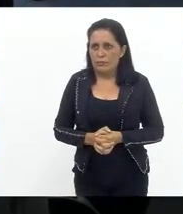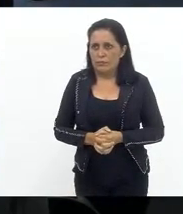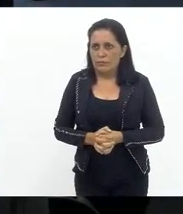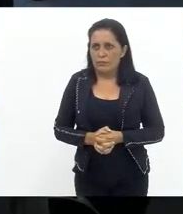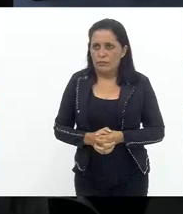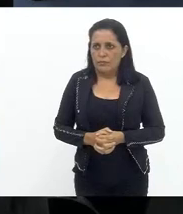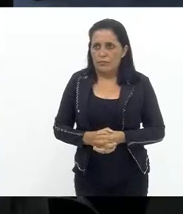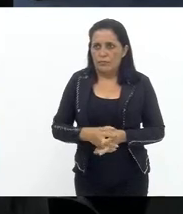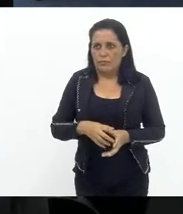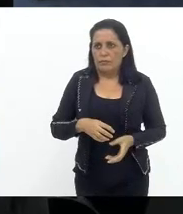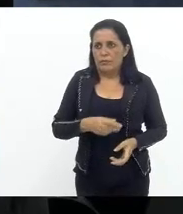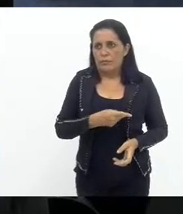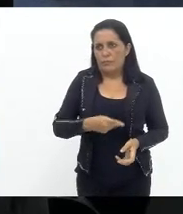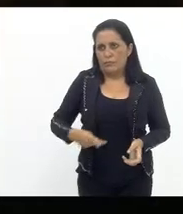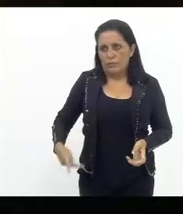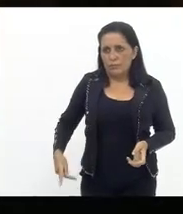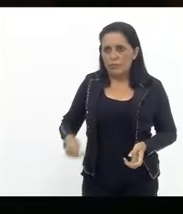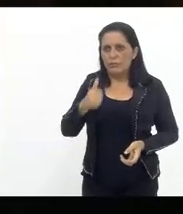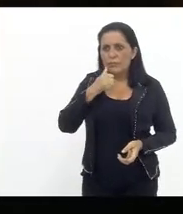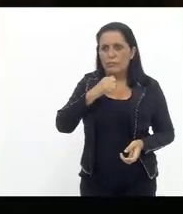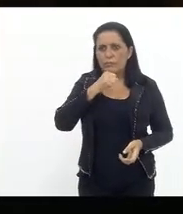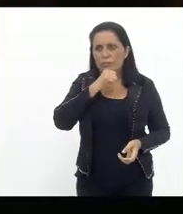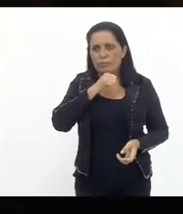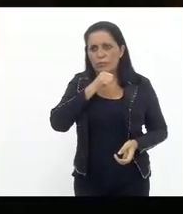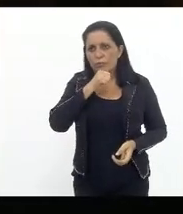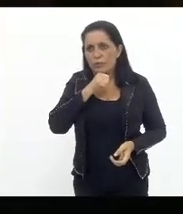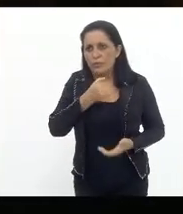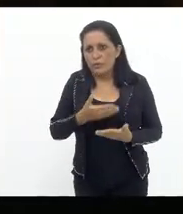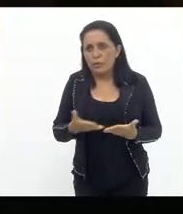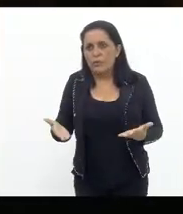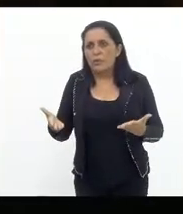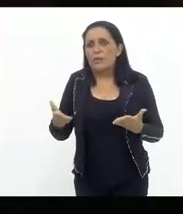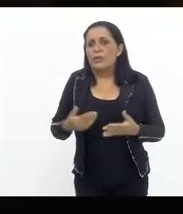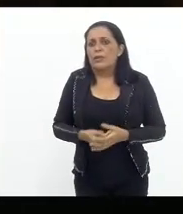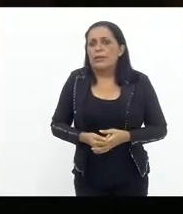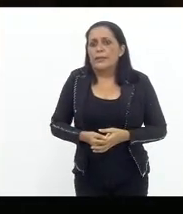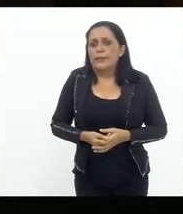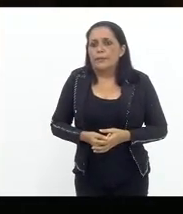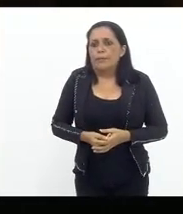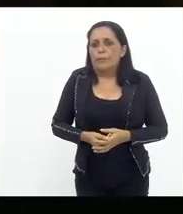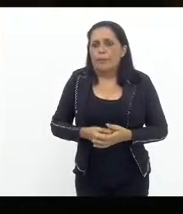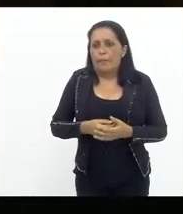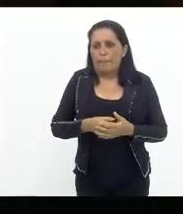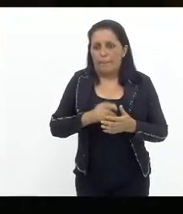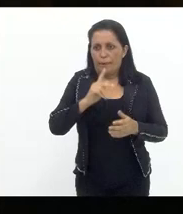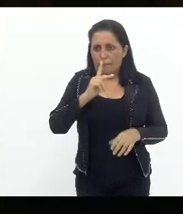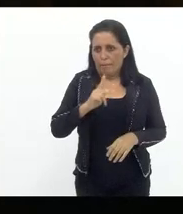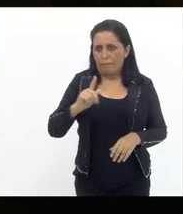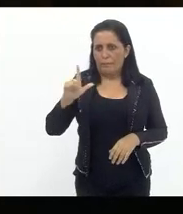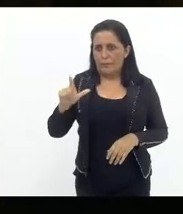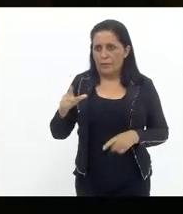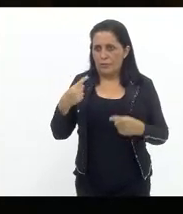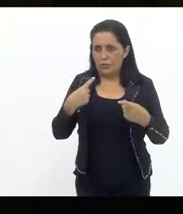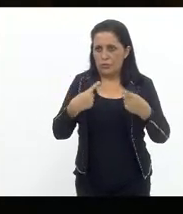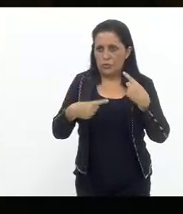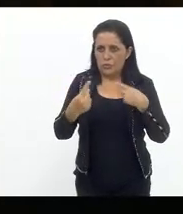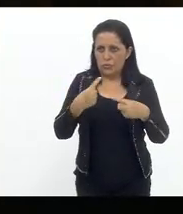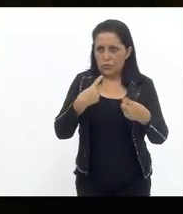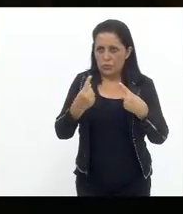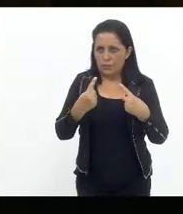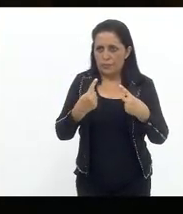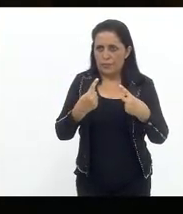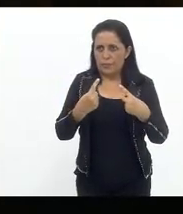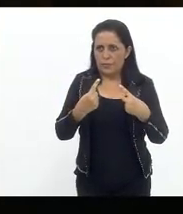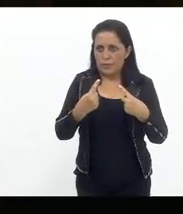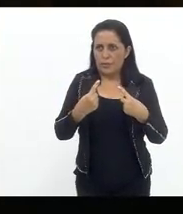Senhor presidente, senhoras deputadas, senhores deputados, projeto de lei que aqui venho discutir é de autoria do